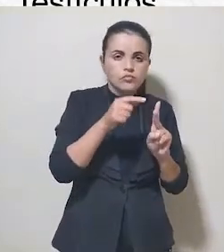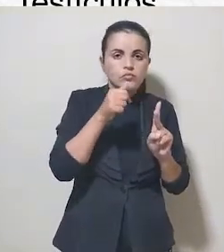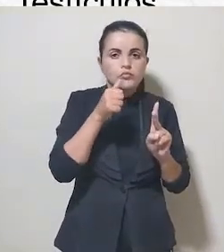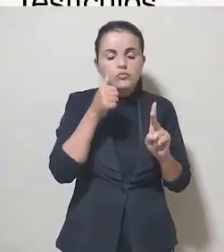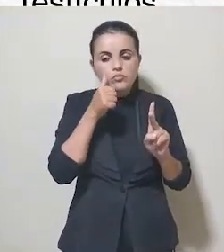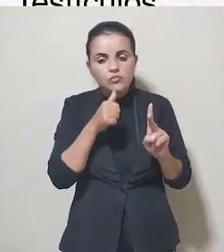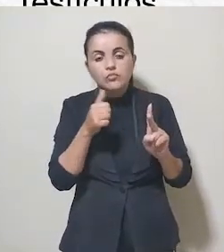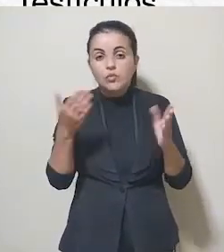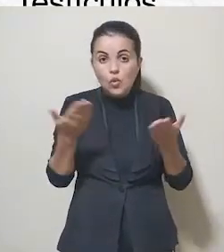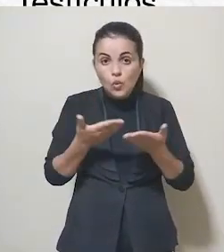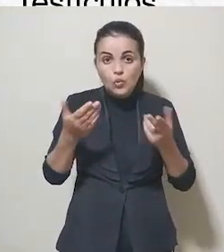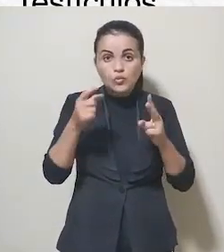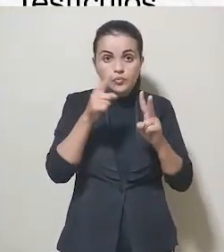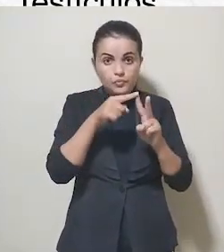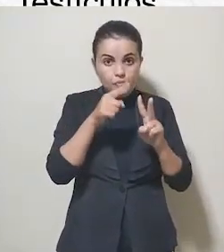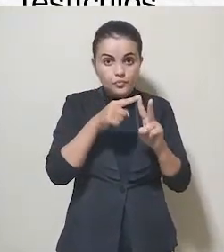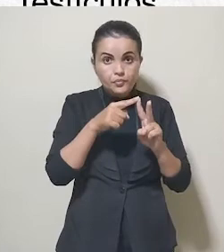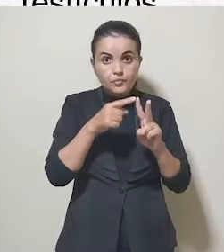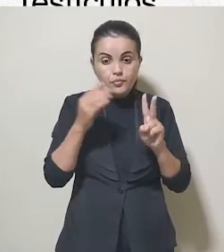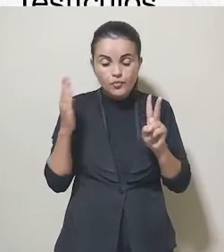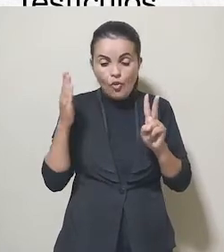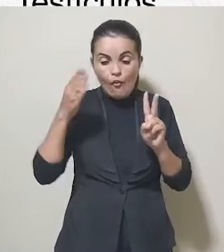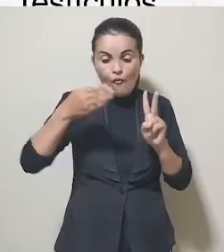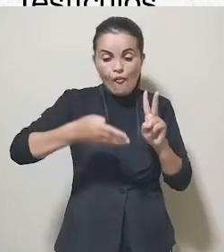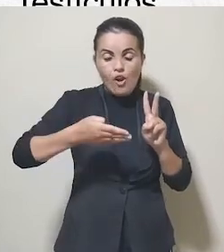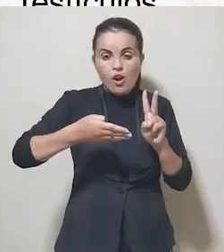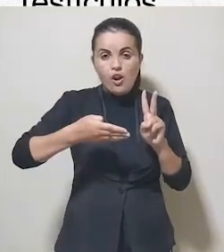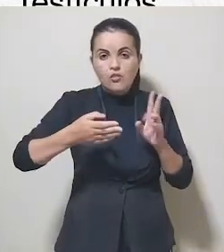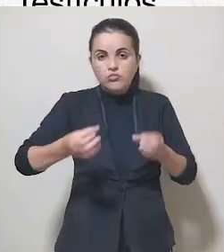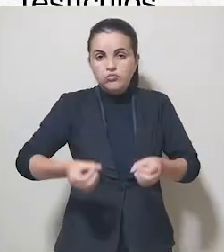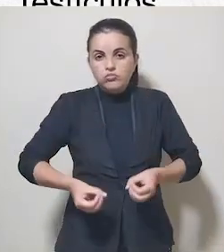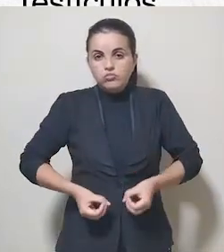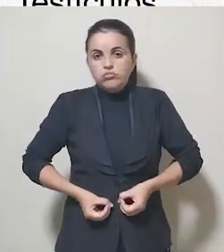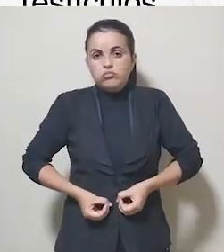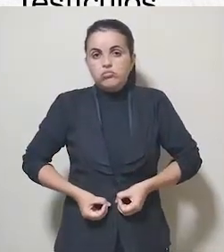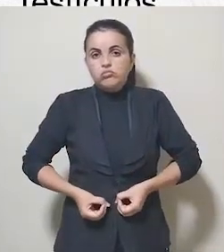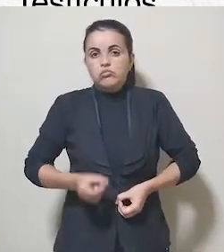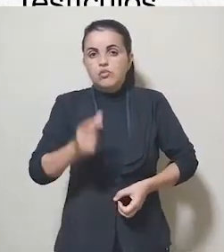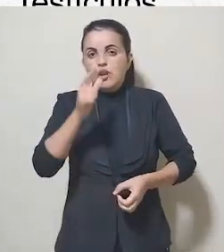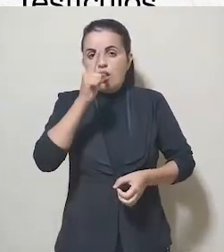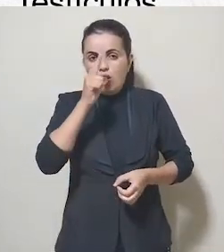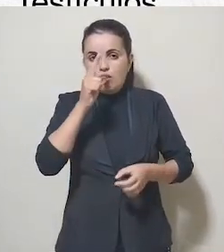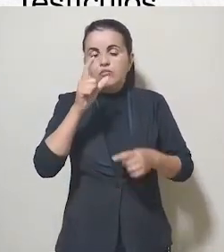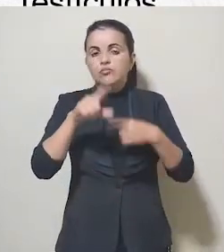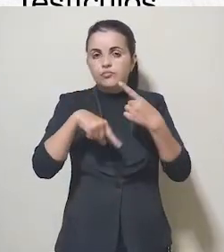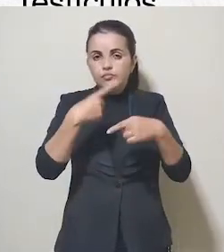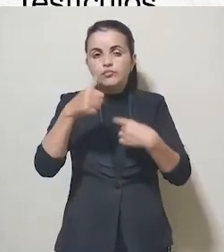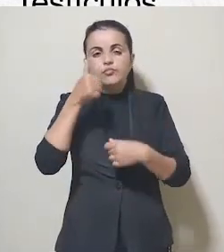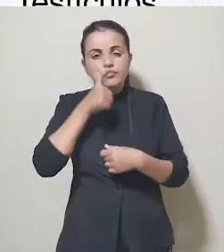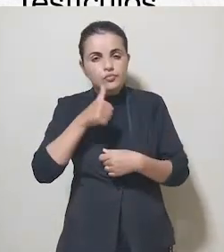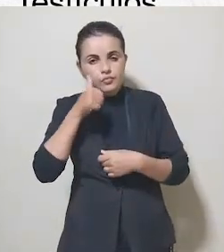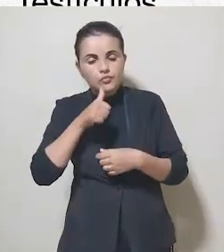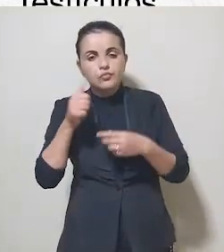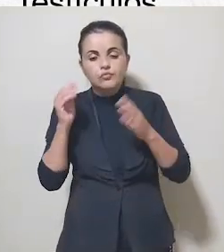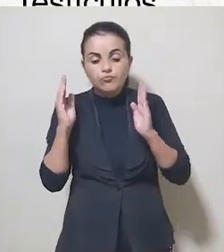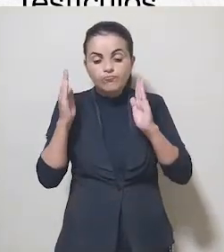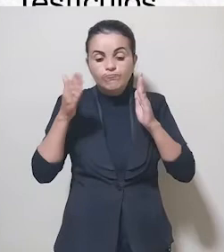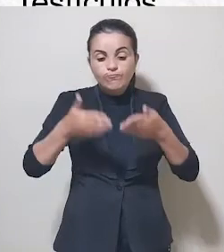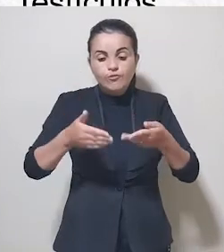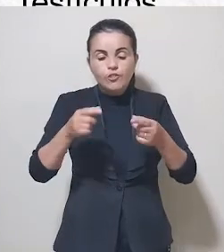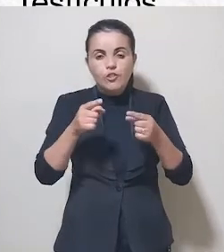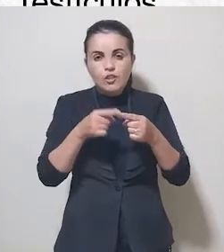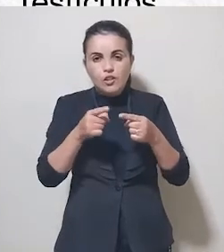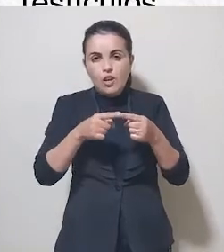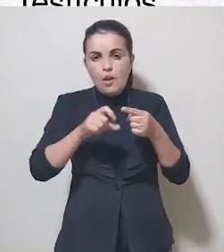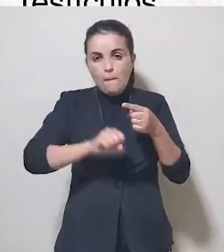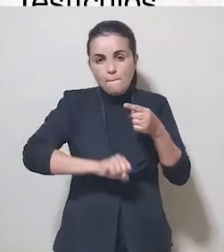indivíduos do sexo masculino. Na próxima aula a gente entra nos indivíduos do sexo feminino, quando a gente vai falar também sobre menstruação e gravidez, certo? Então,